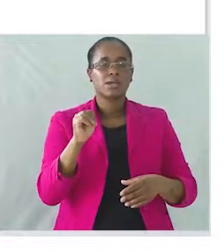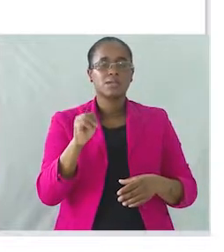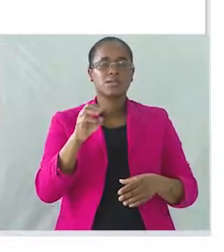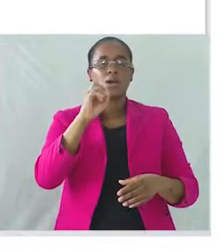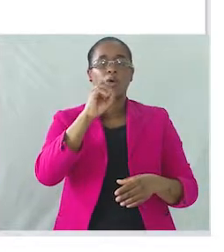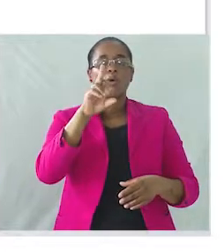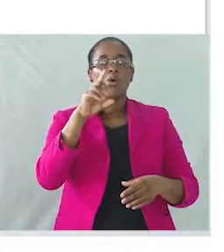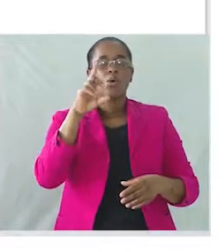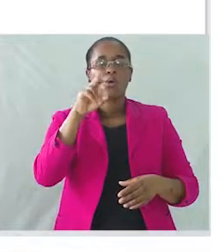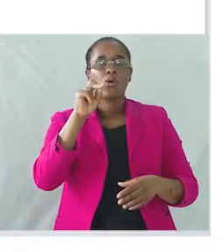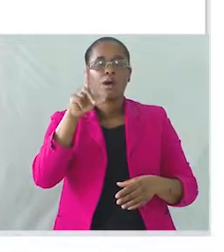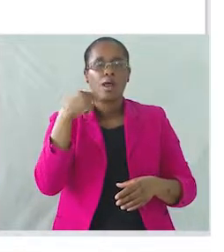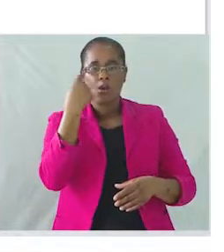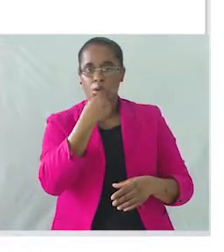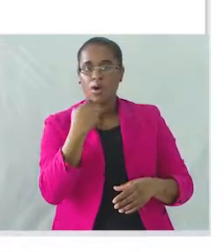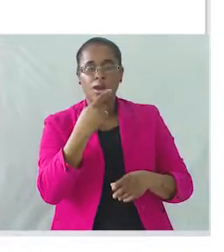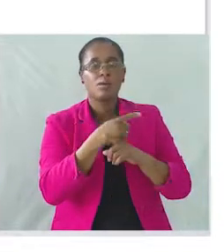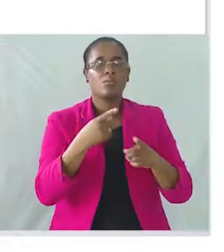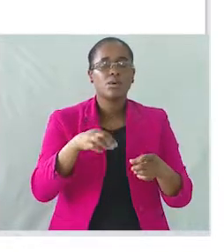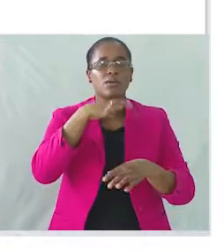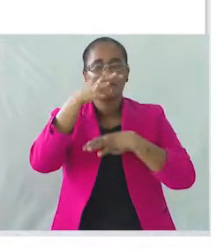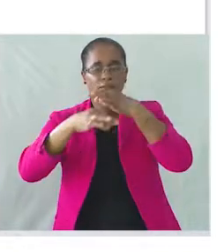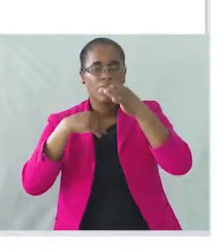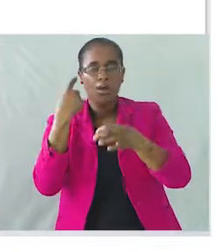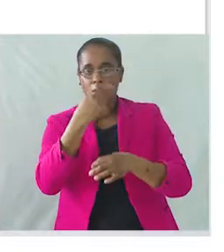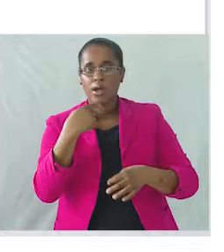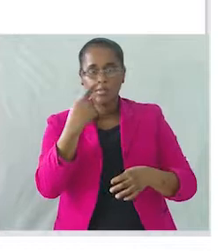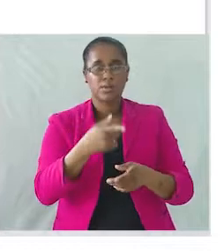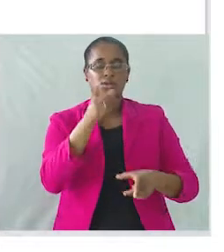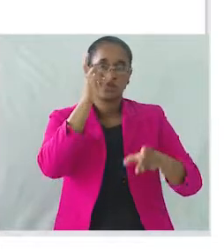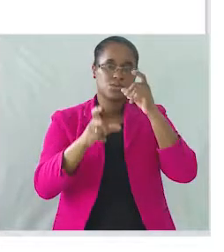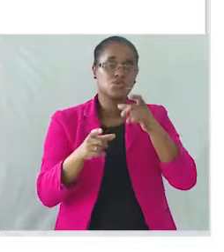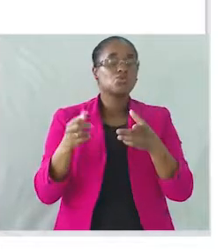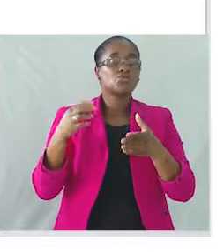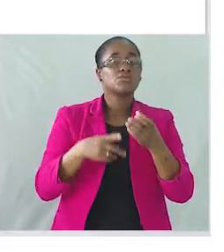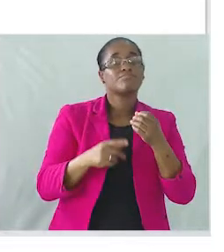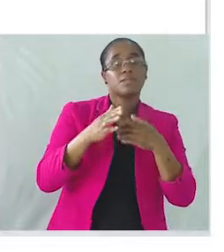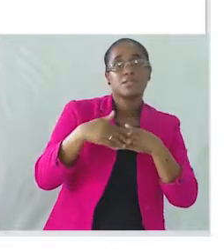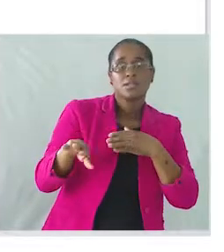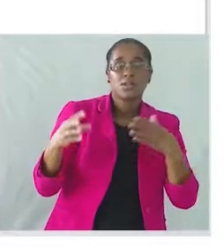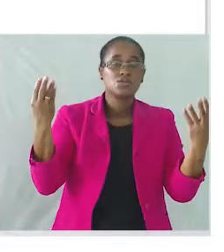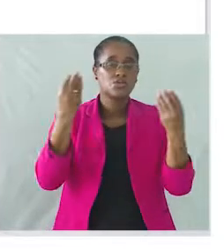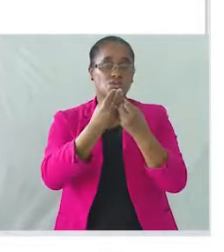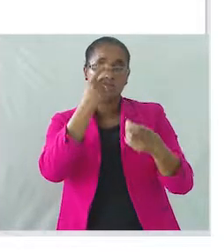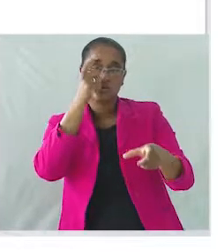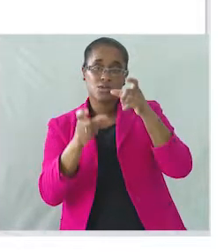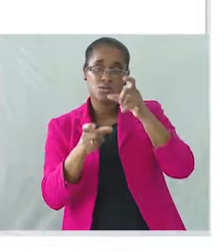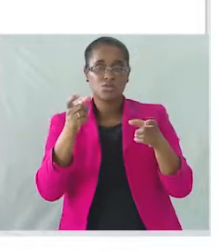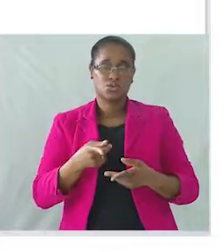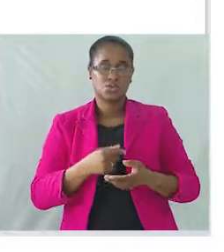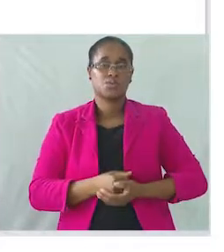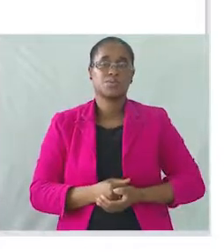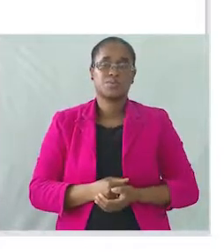natureza oral? Porque conta-se oralmente. Os narradores saem no meio do povo. Nós todos somos